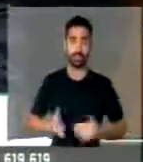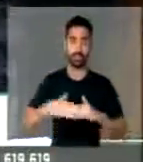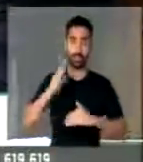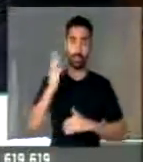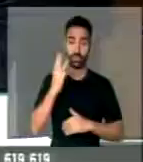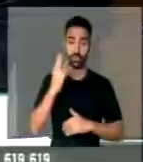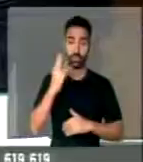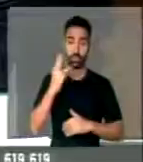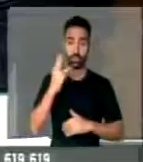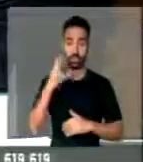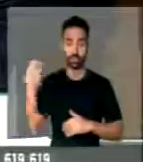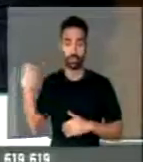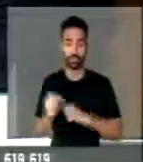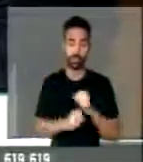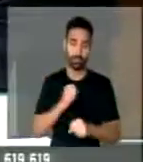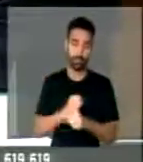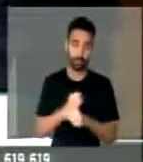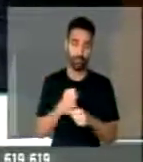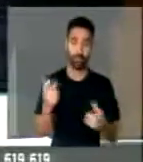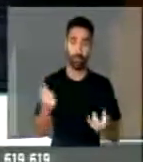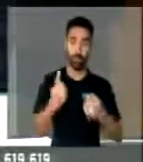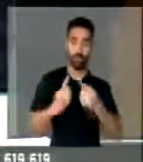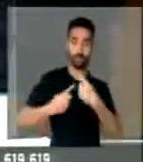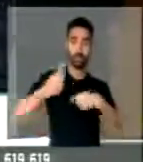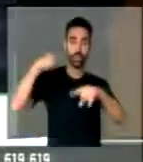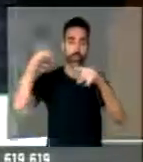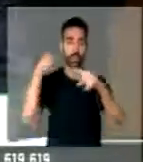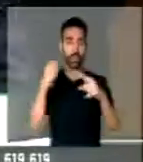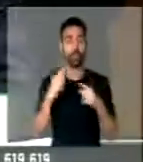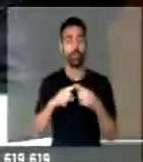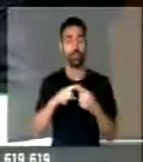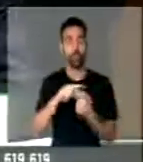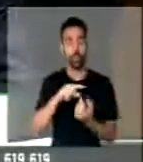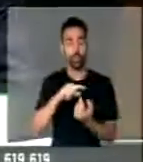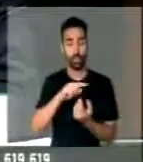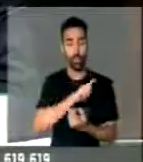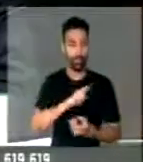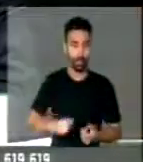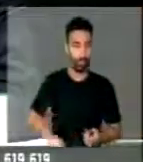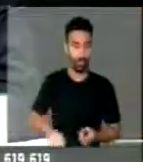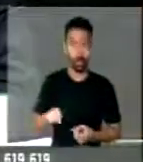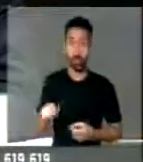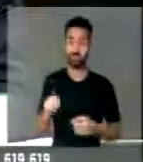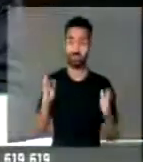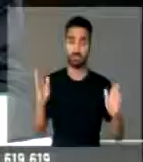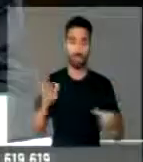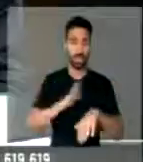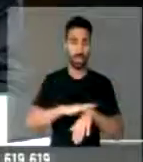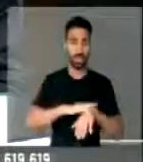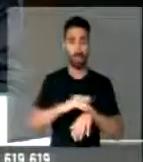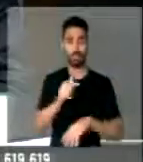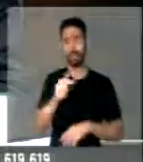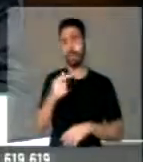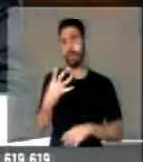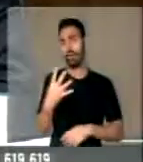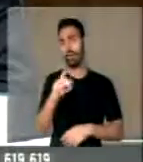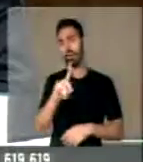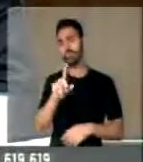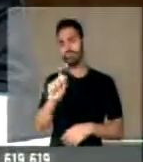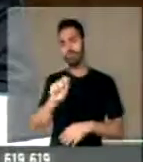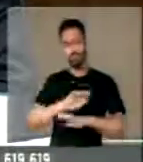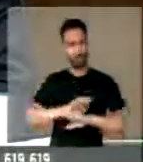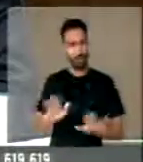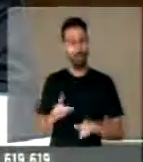anos. Foi uma revolução e um governo que, embora tendo durado apenas 74 dias, pela